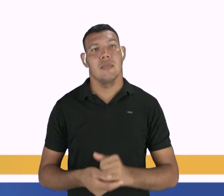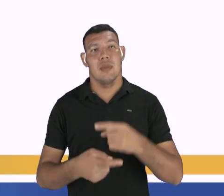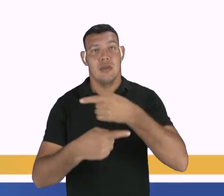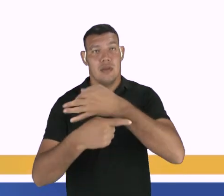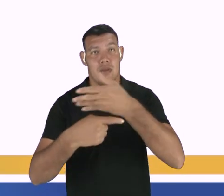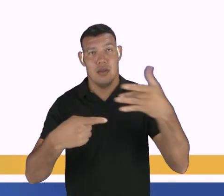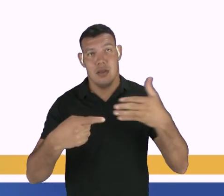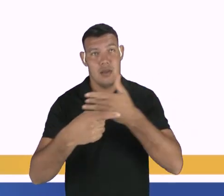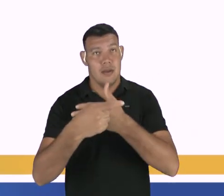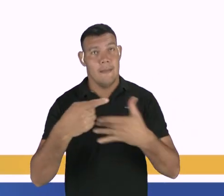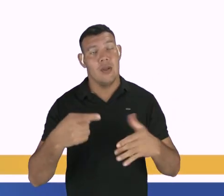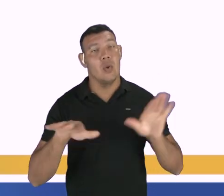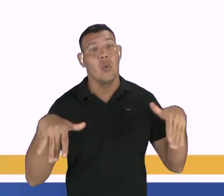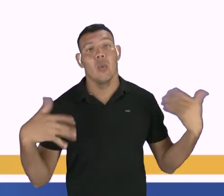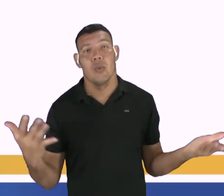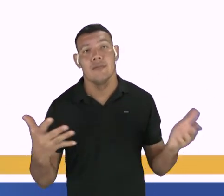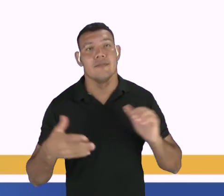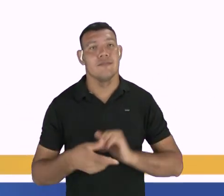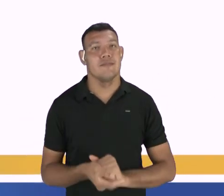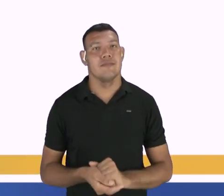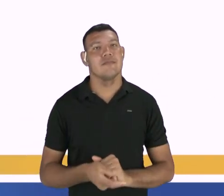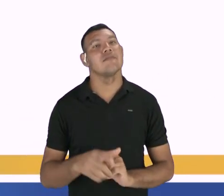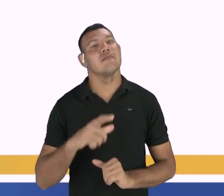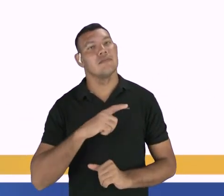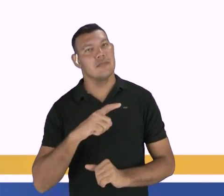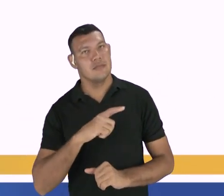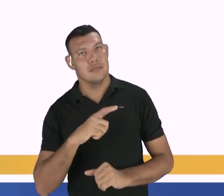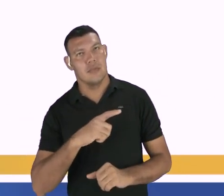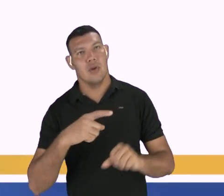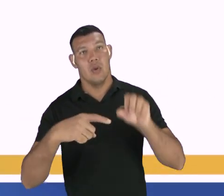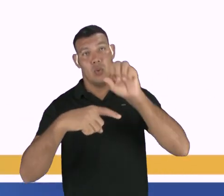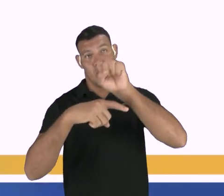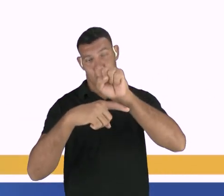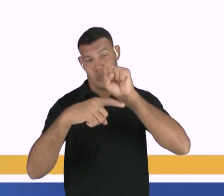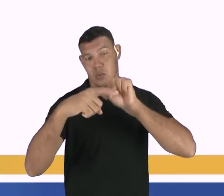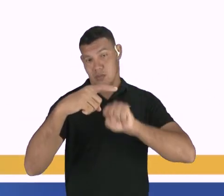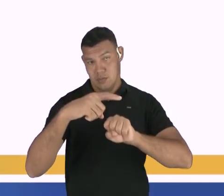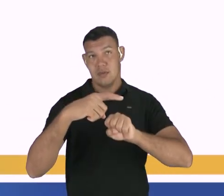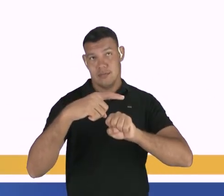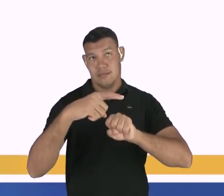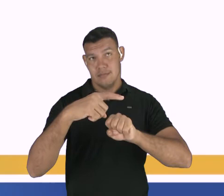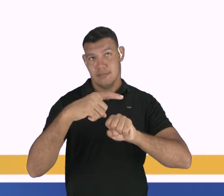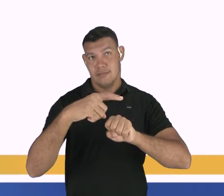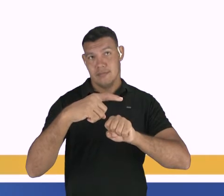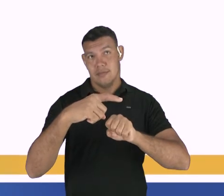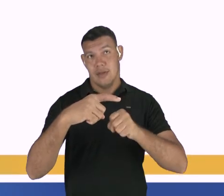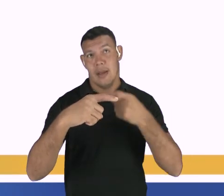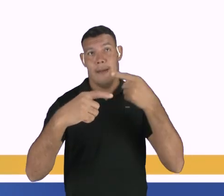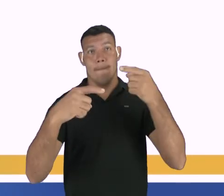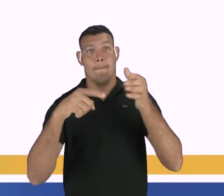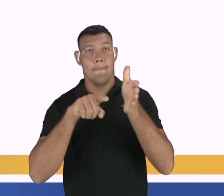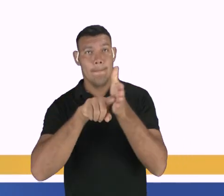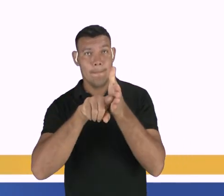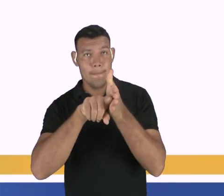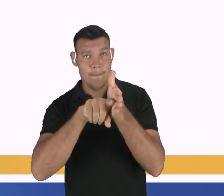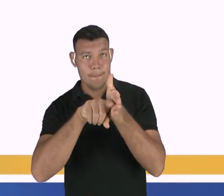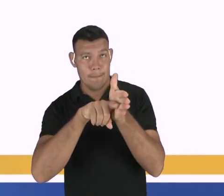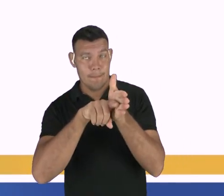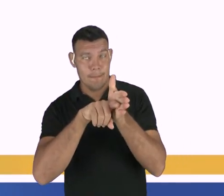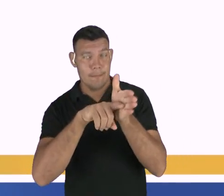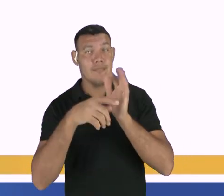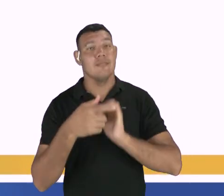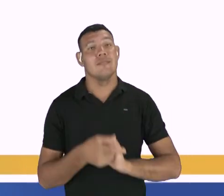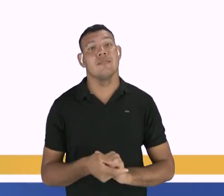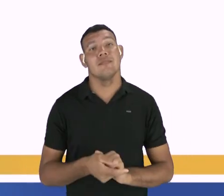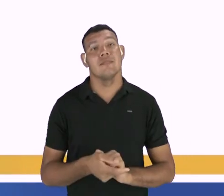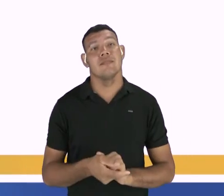de Sérgio, que Sérgio recebeu. Então, o que eu tenho? Eu tenho 8/8, né, que é o chocolate todo, né, que